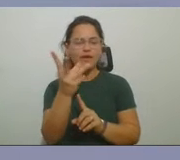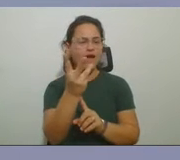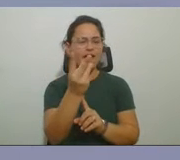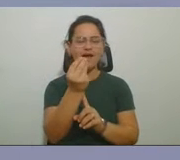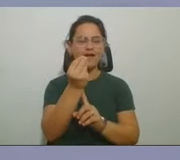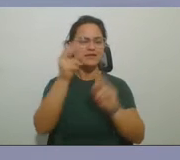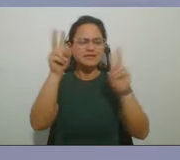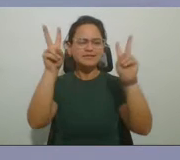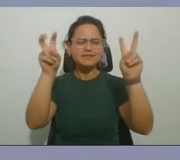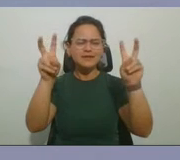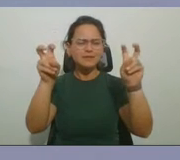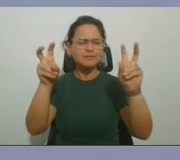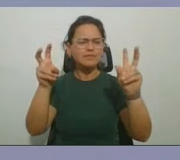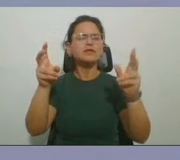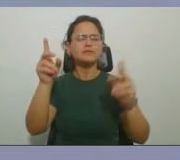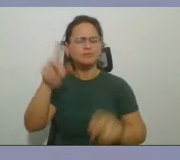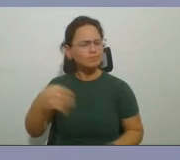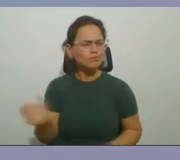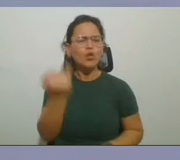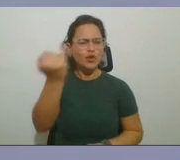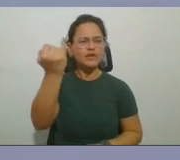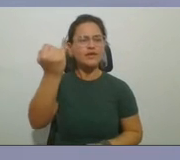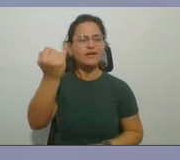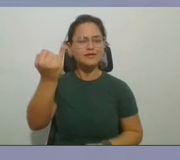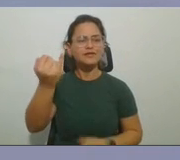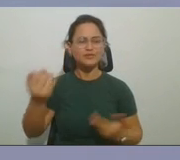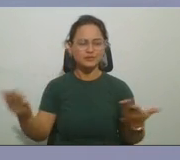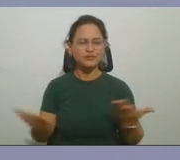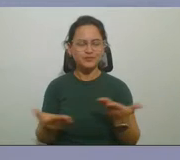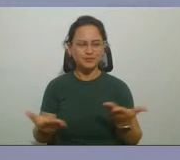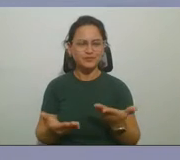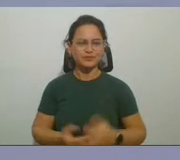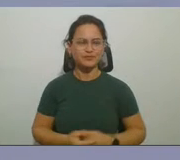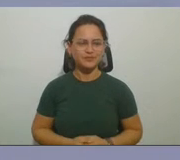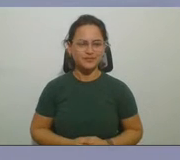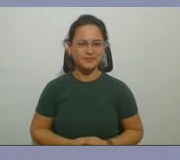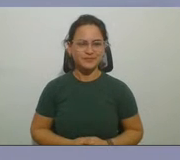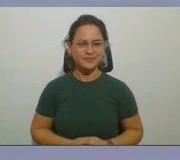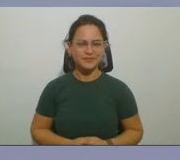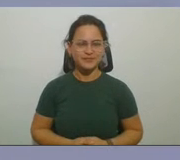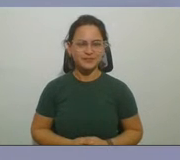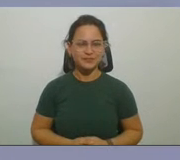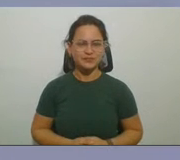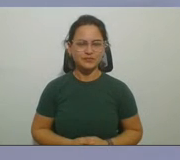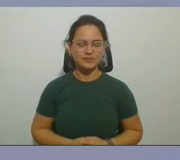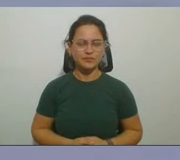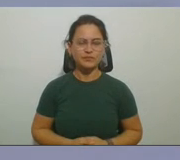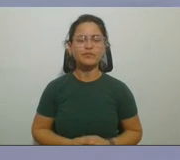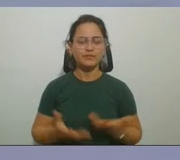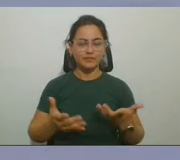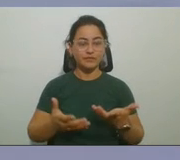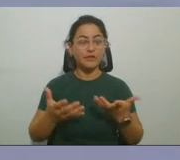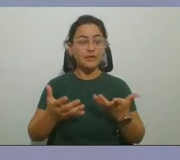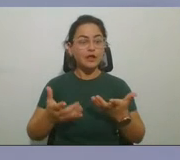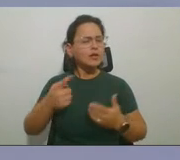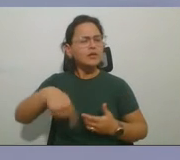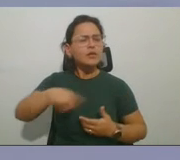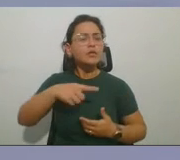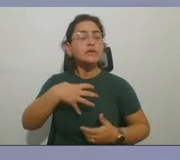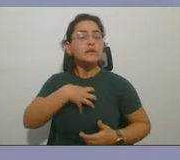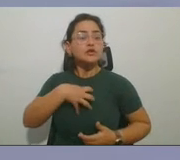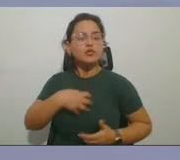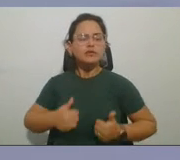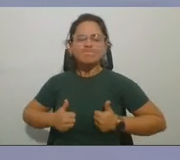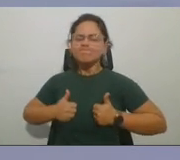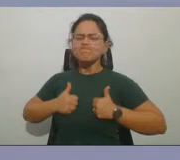tão relevante que será discutida nesses dias. Muito obrigada, professora. Enfim, finalizo dizendo que tenho muito orgulho em fazer parte